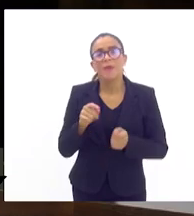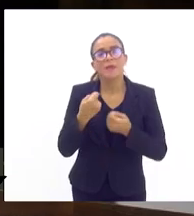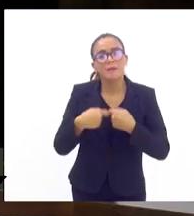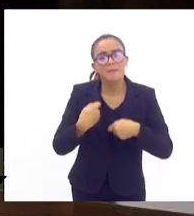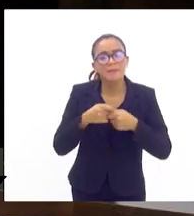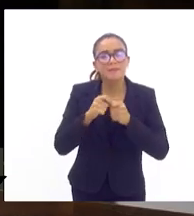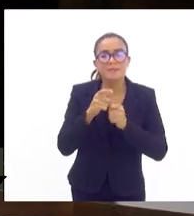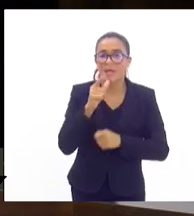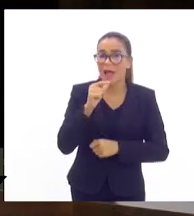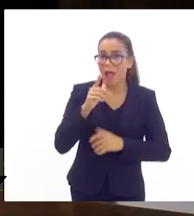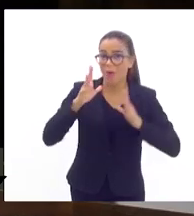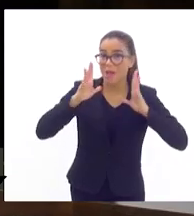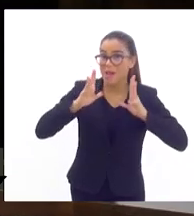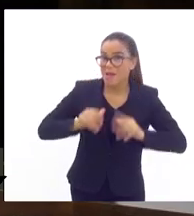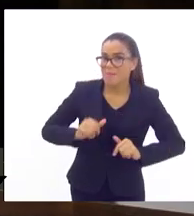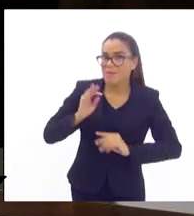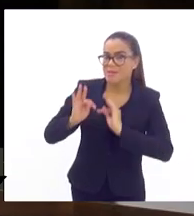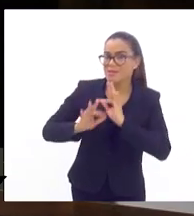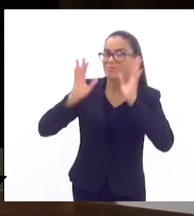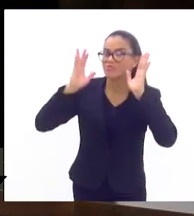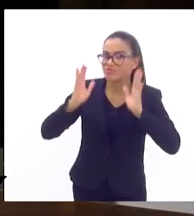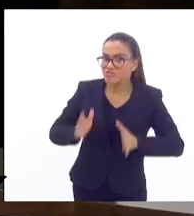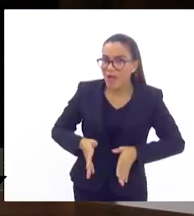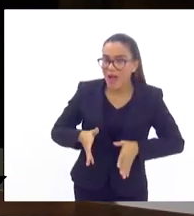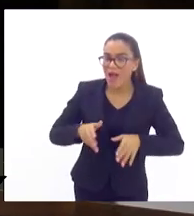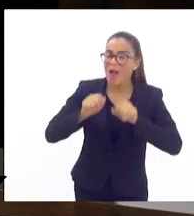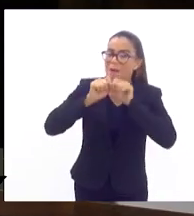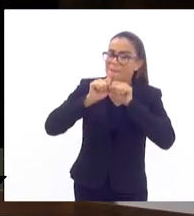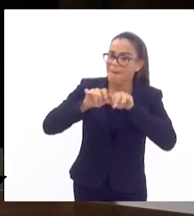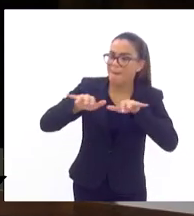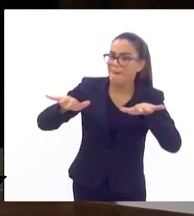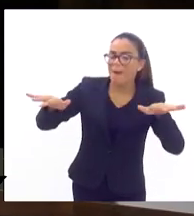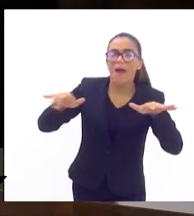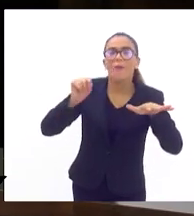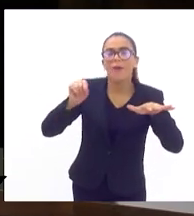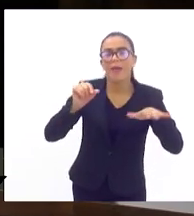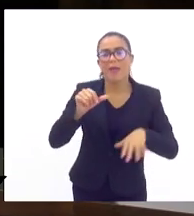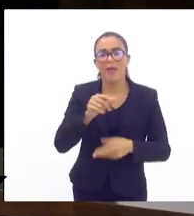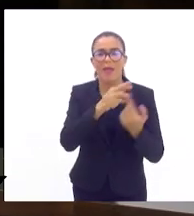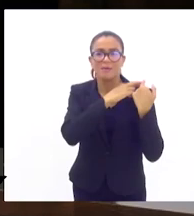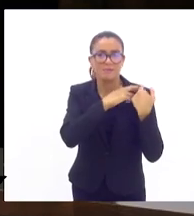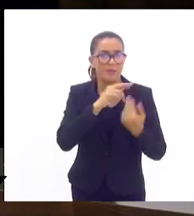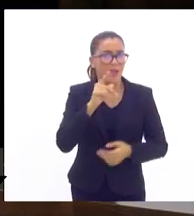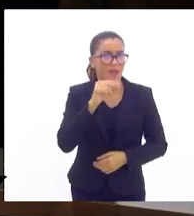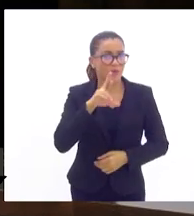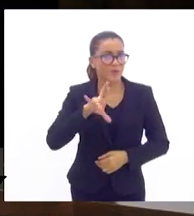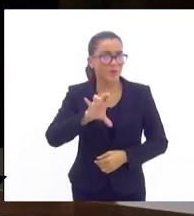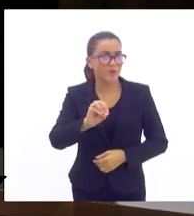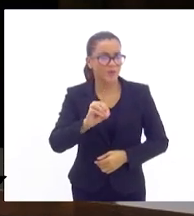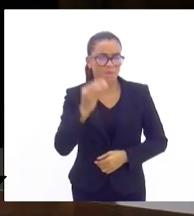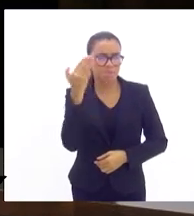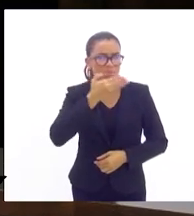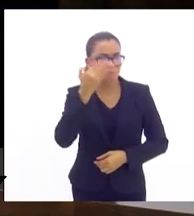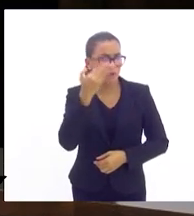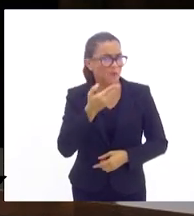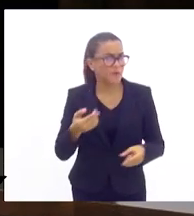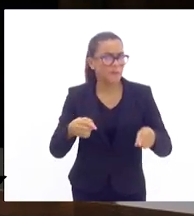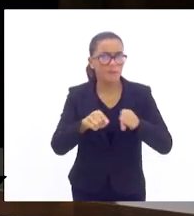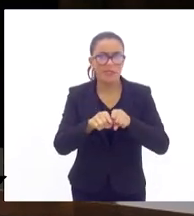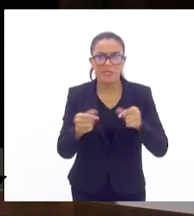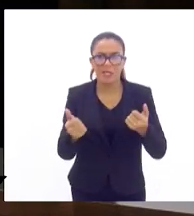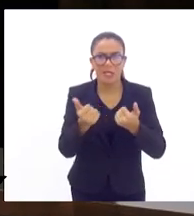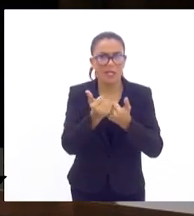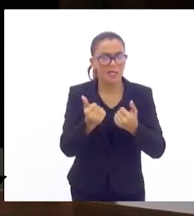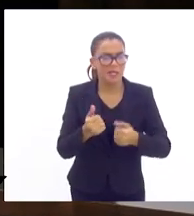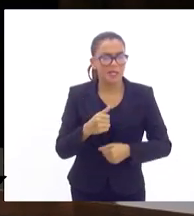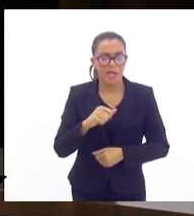distribuição de água potável e o esgotamento sanitário é Águas do Rio. E nós não vimos essa parceria. A Prefeitura